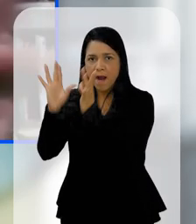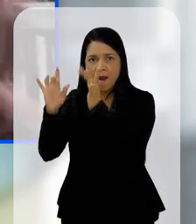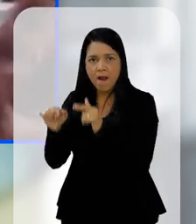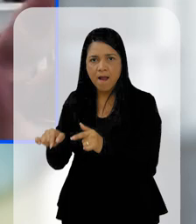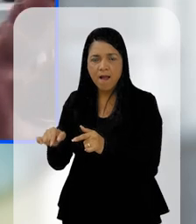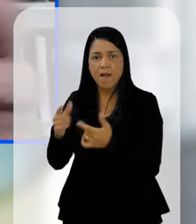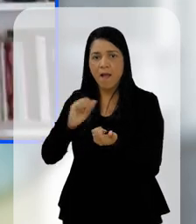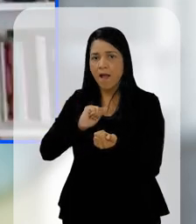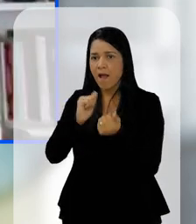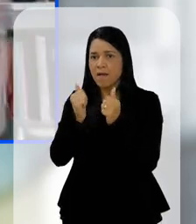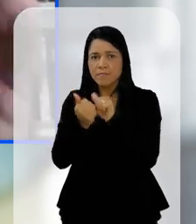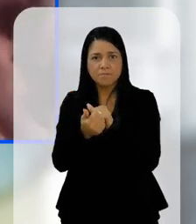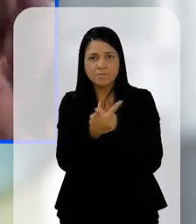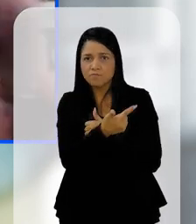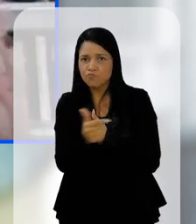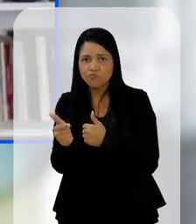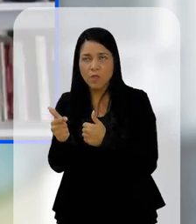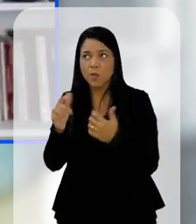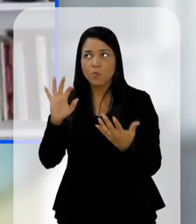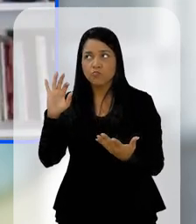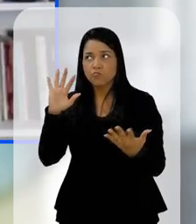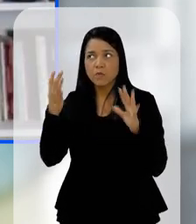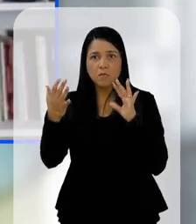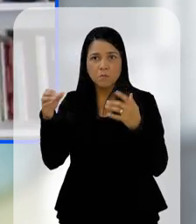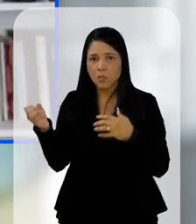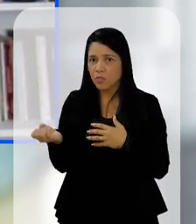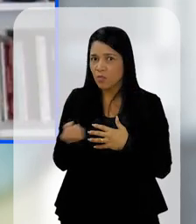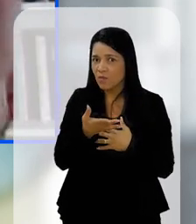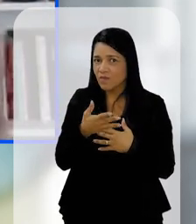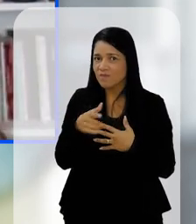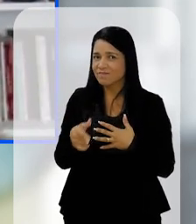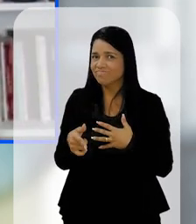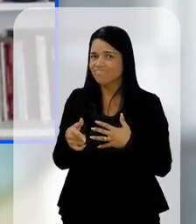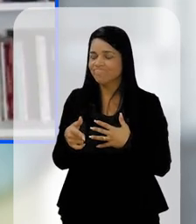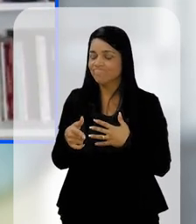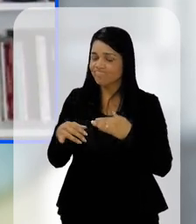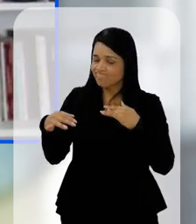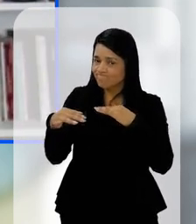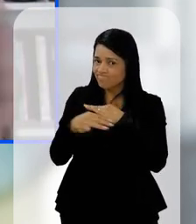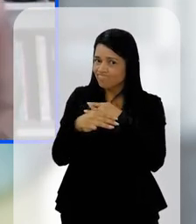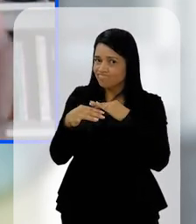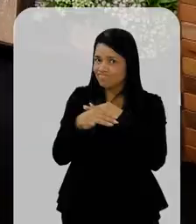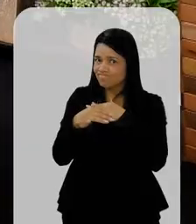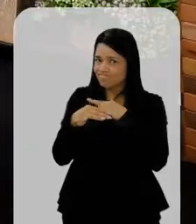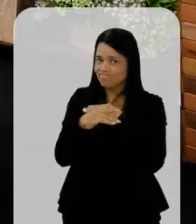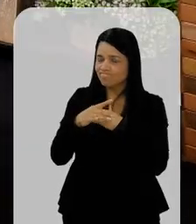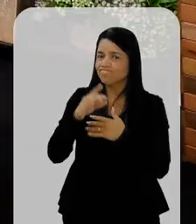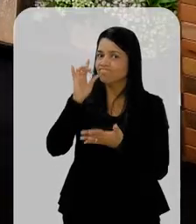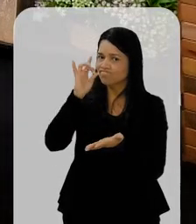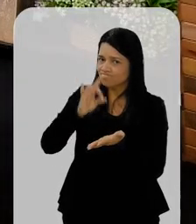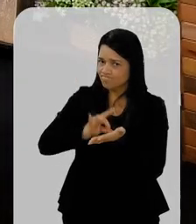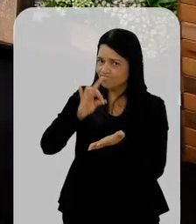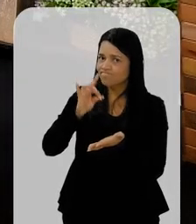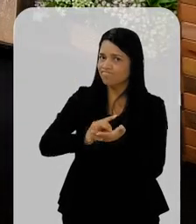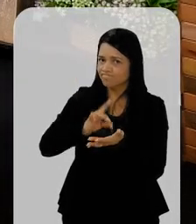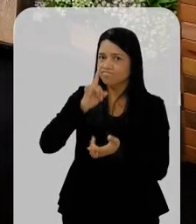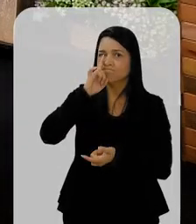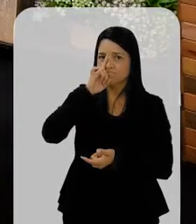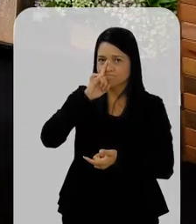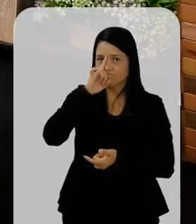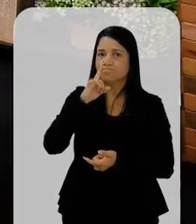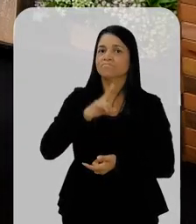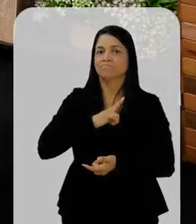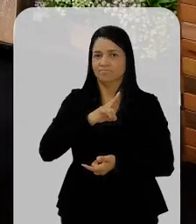preparado ou adaptado a um novo momento climático, olha, cria situações nas cidades que são de verdadeiro